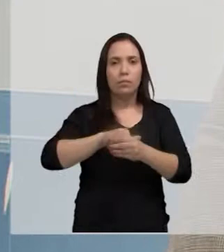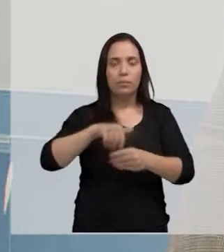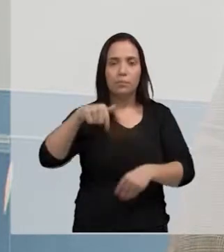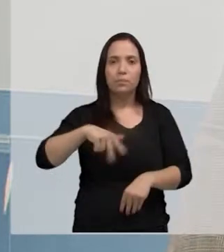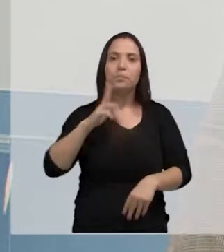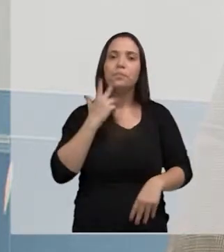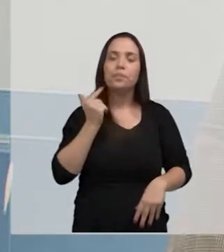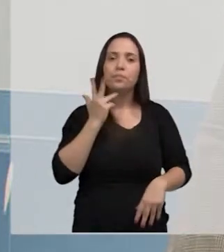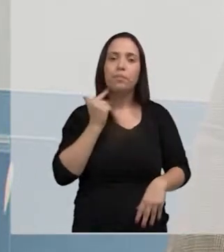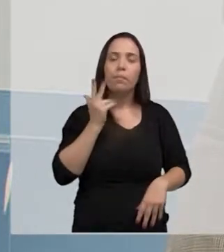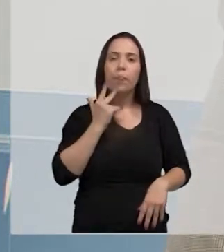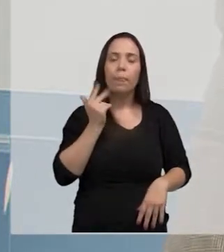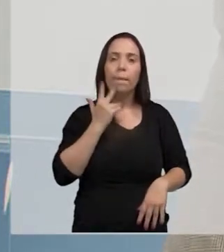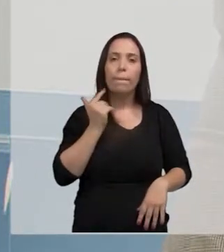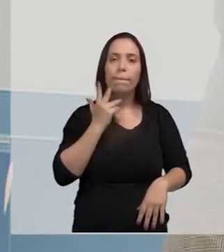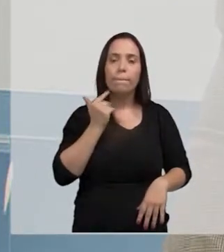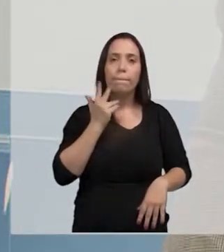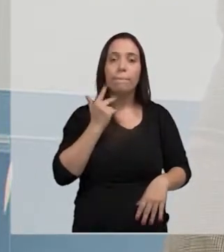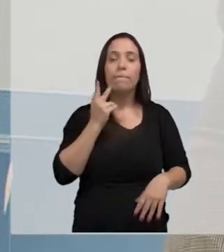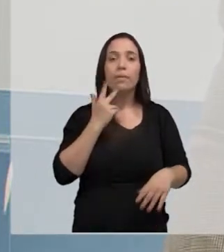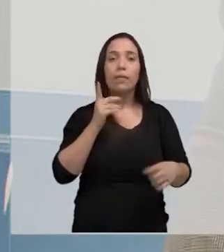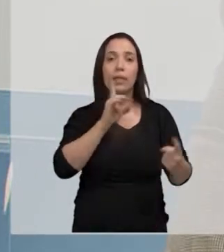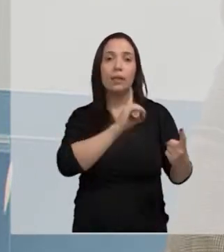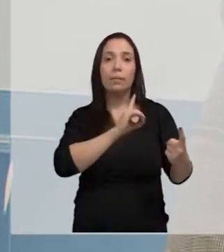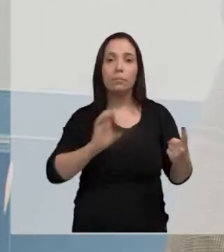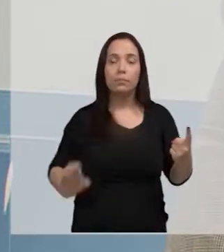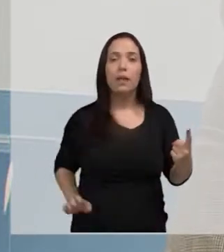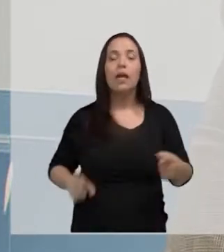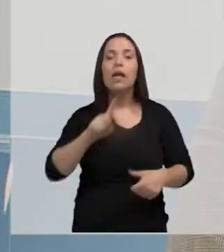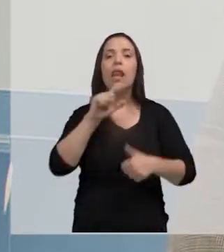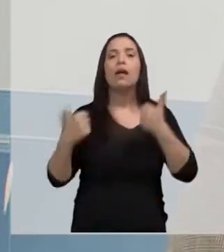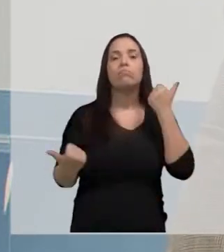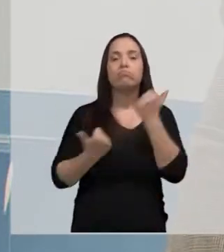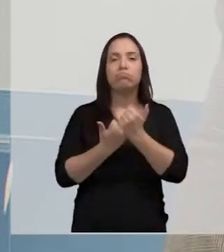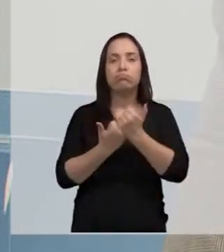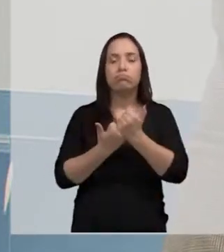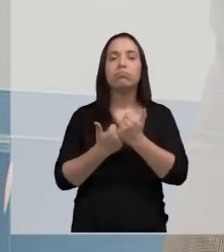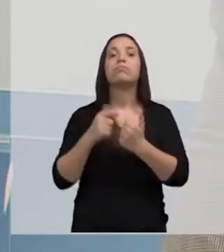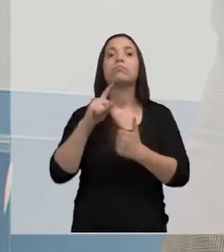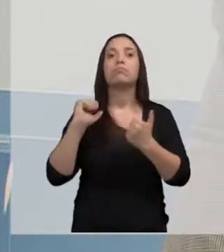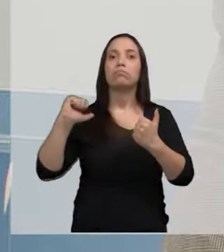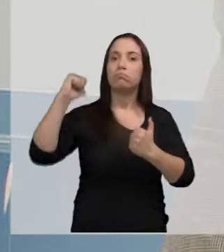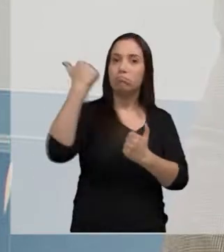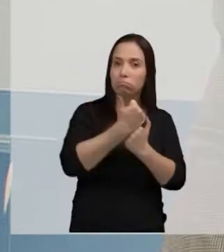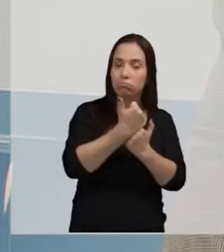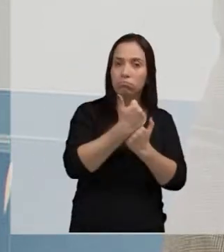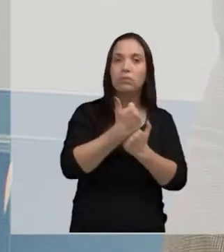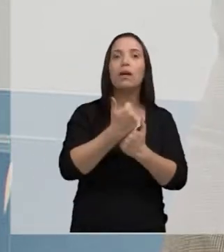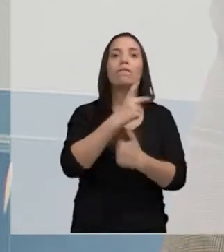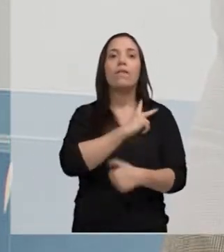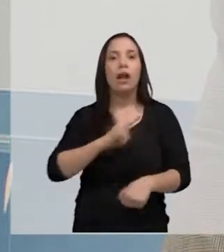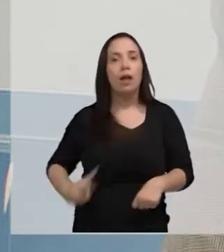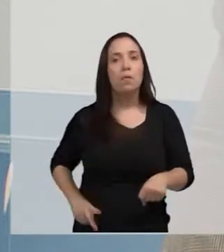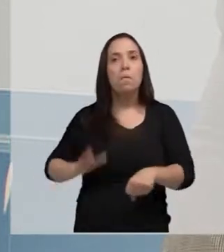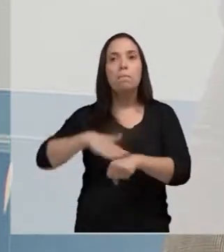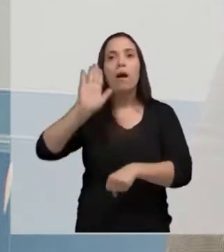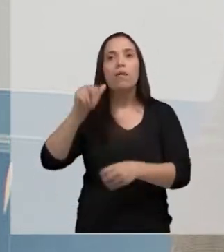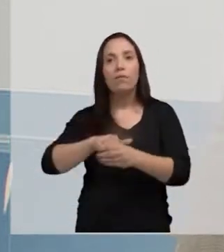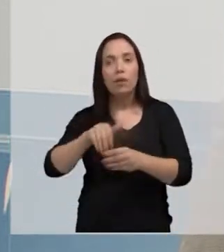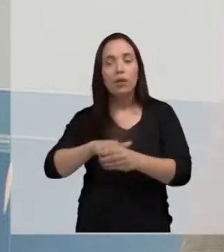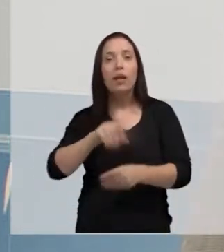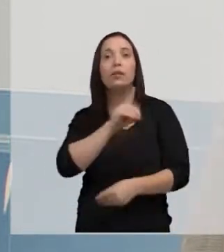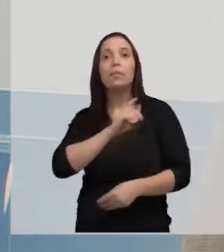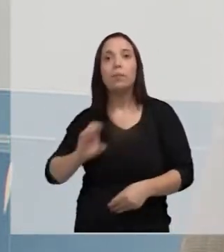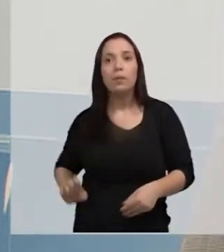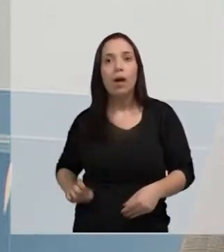Fortaleza. Primeiro ele foi votado como deputado estadual, ficou na suplência, assumiu, foi para vereador de Fortaleza, foi mais votado. Aí foi para deputado